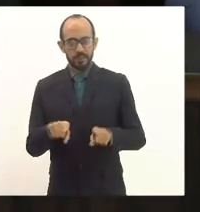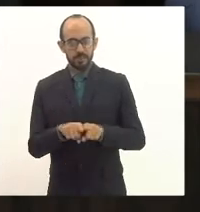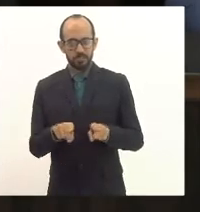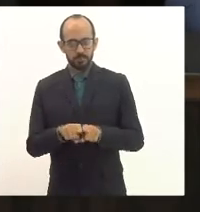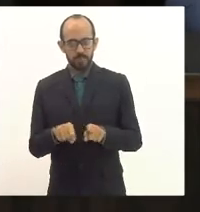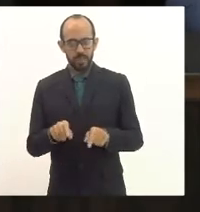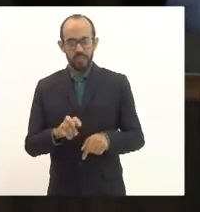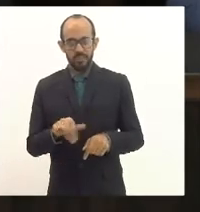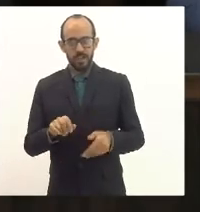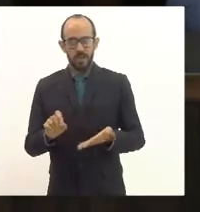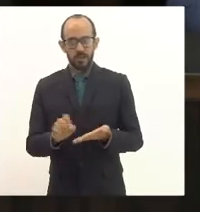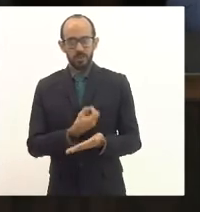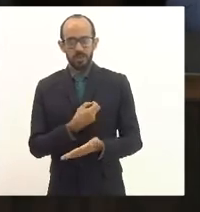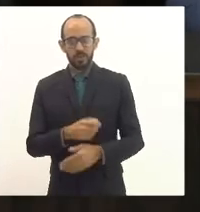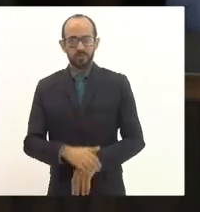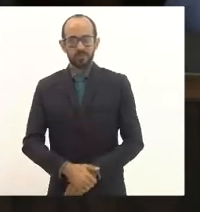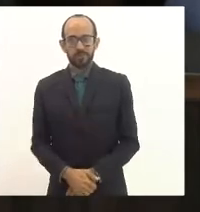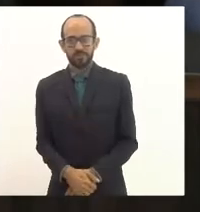Vai autógrafo.